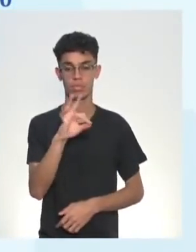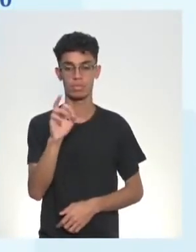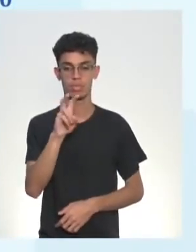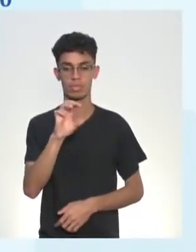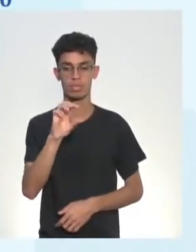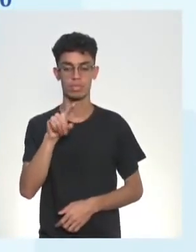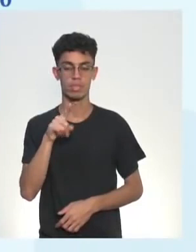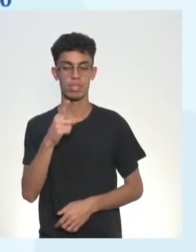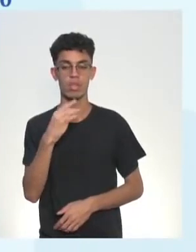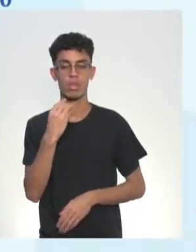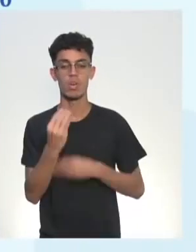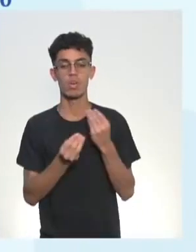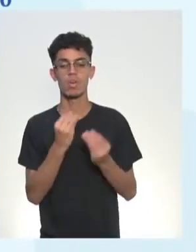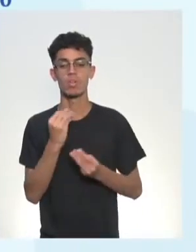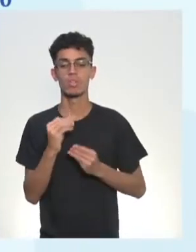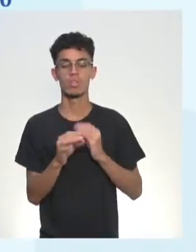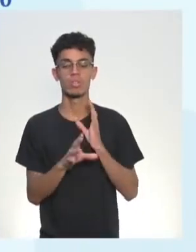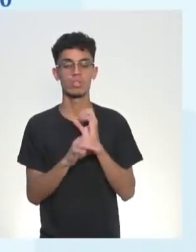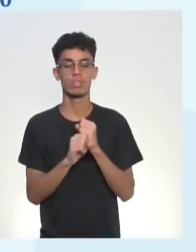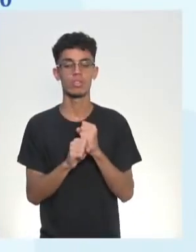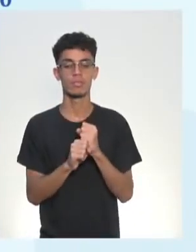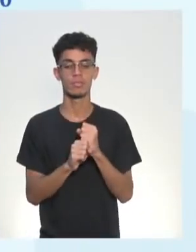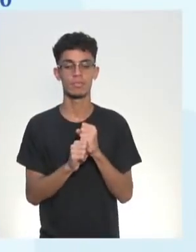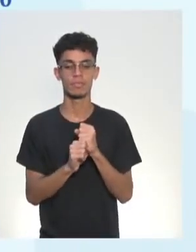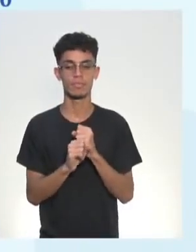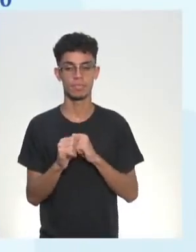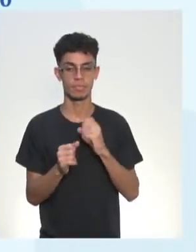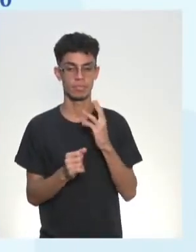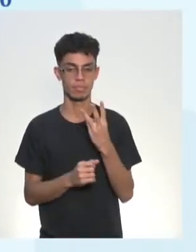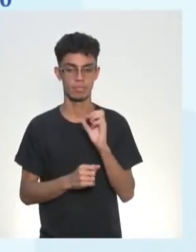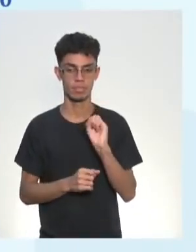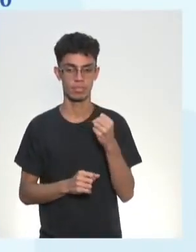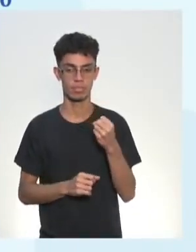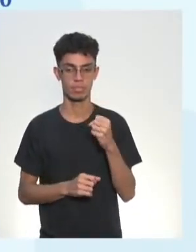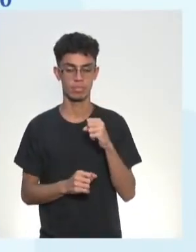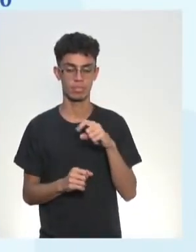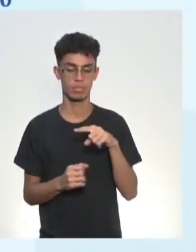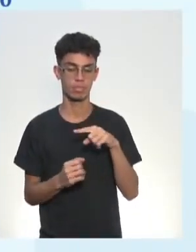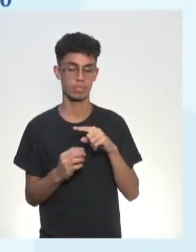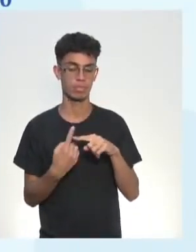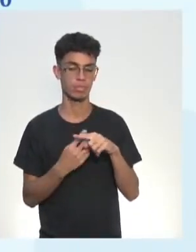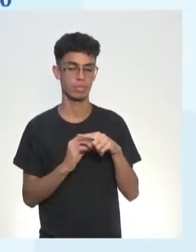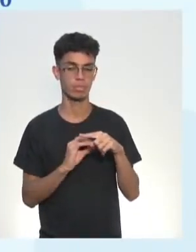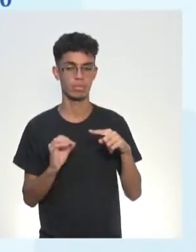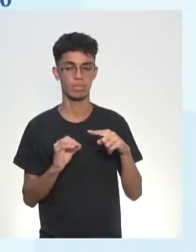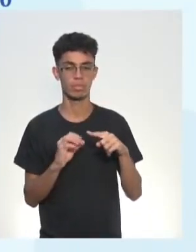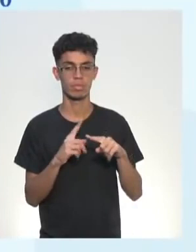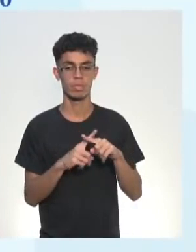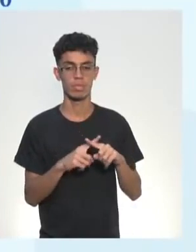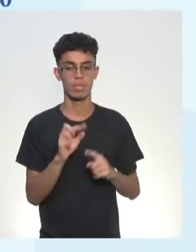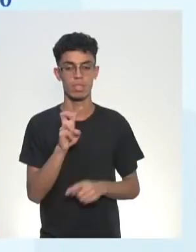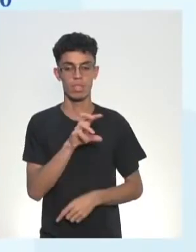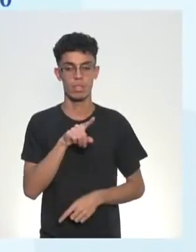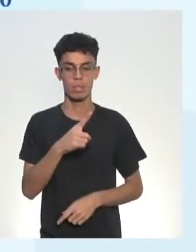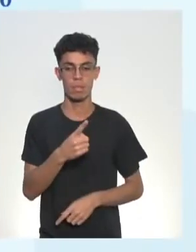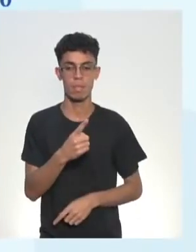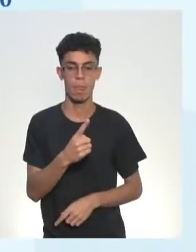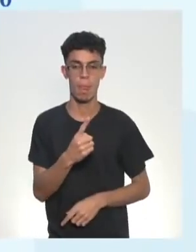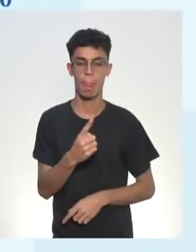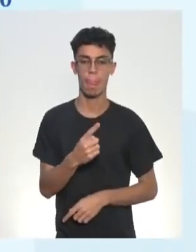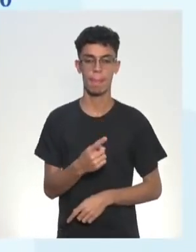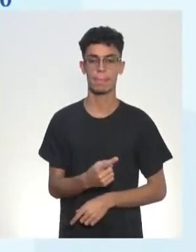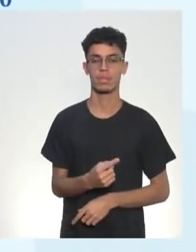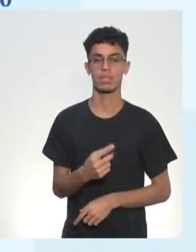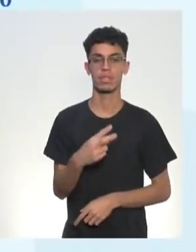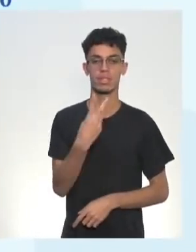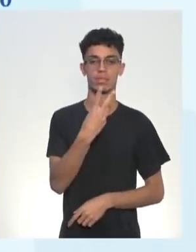mil. Como que calcula 38% de 5 mil? 38 sobre 100 vezes 5 mil. Ou seja, 38